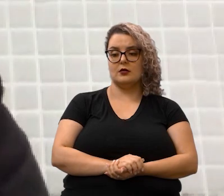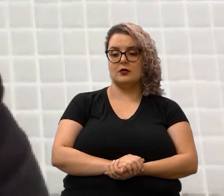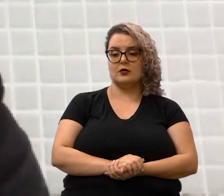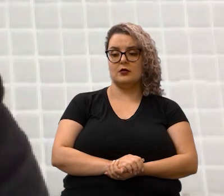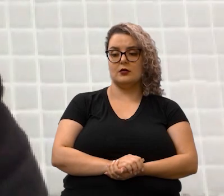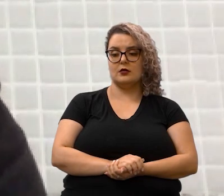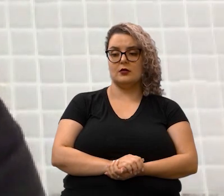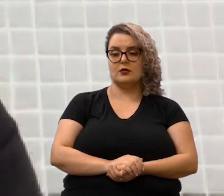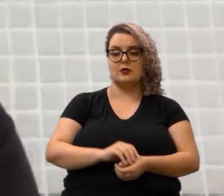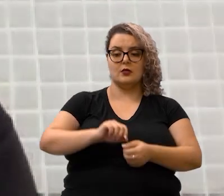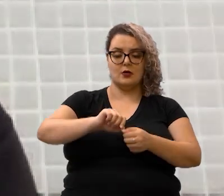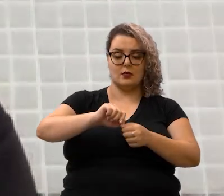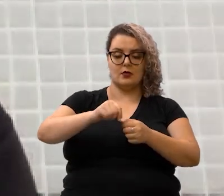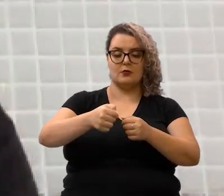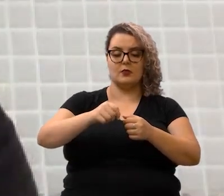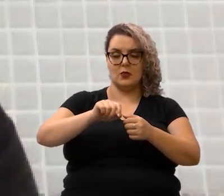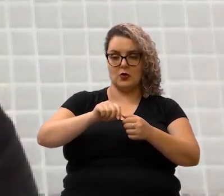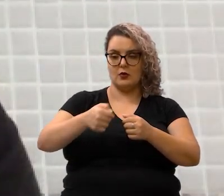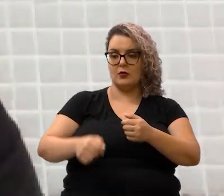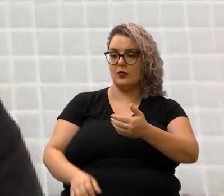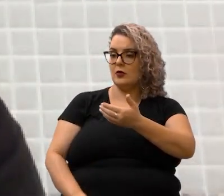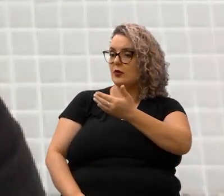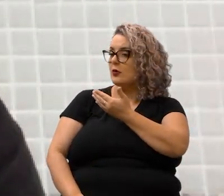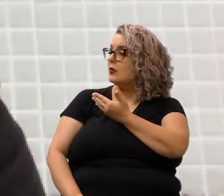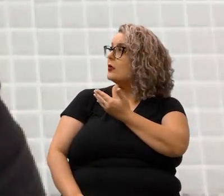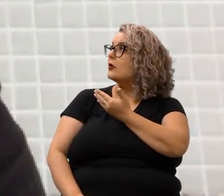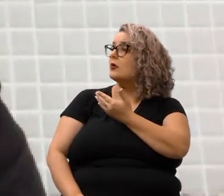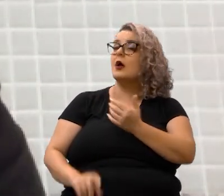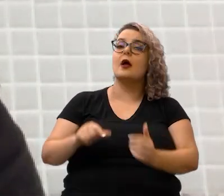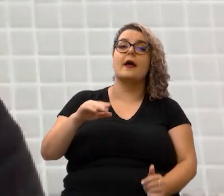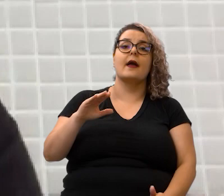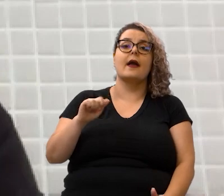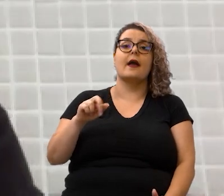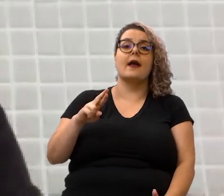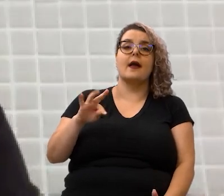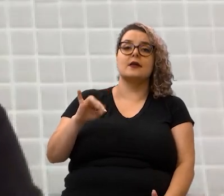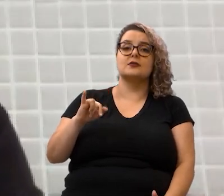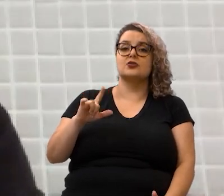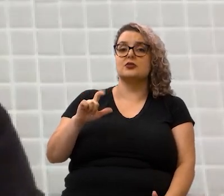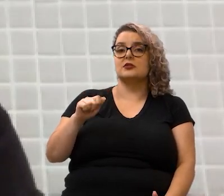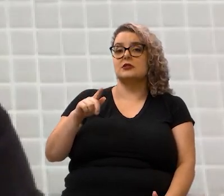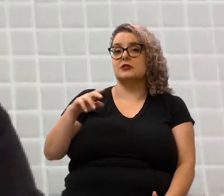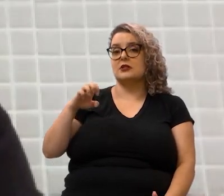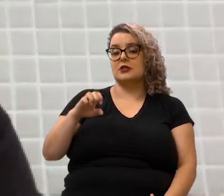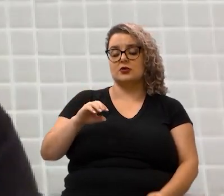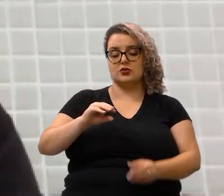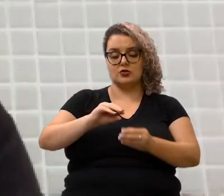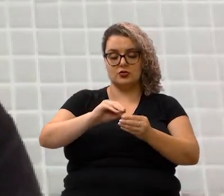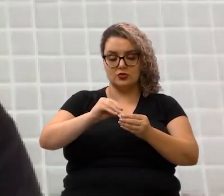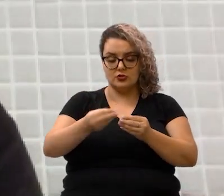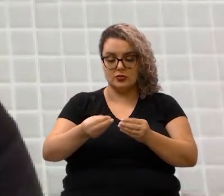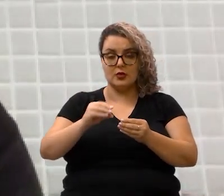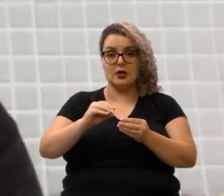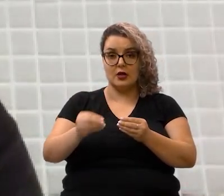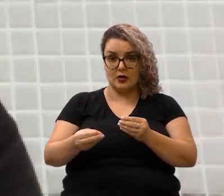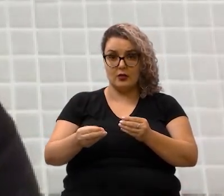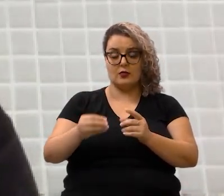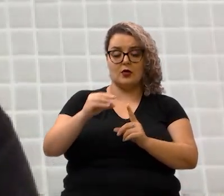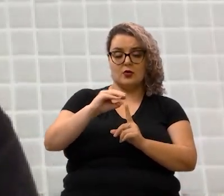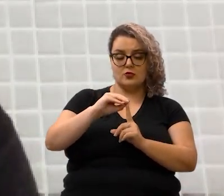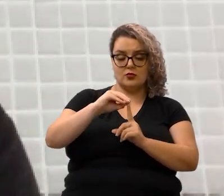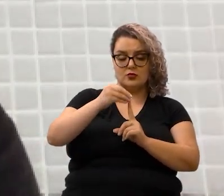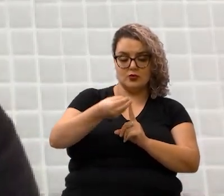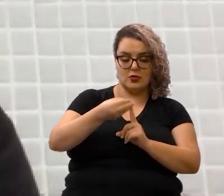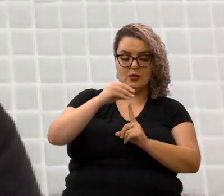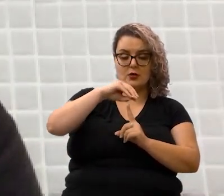tem que ser descascando o ovo, ó, isso é a cartilagem. Ela descasca, ela sai da cabeça